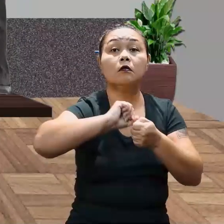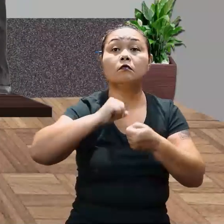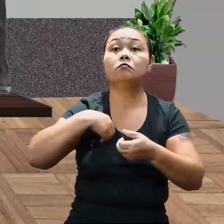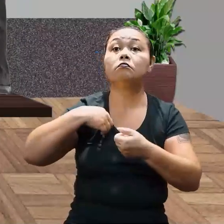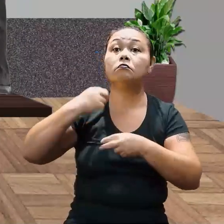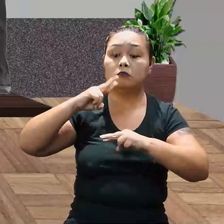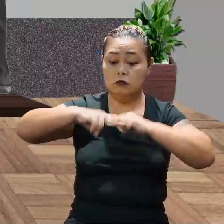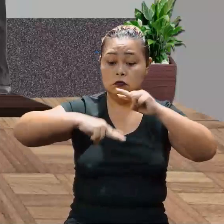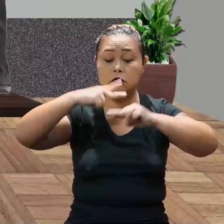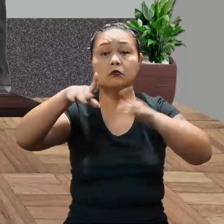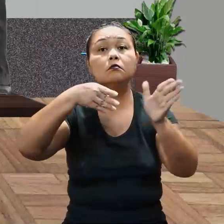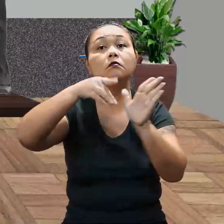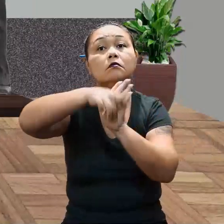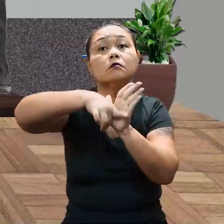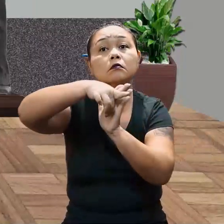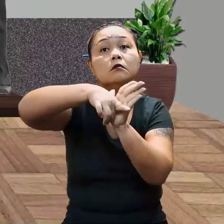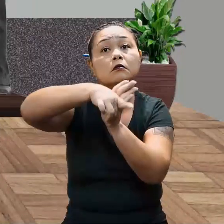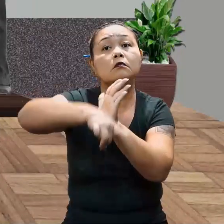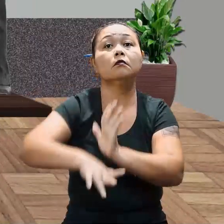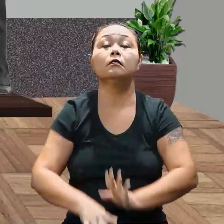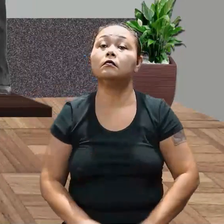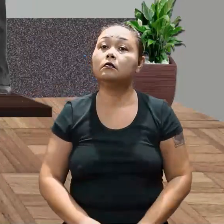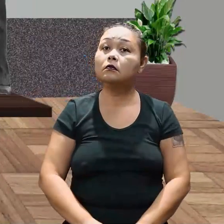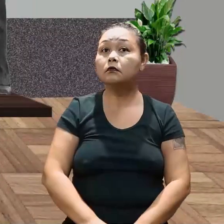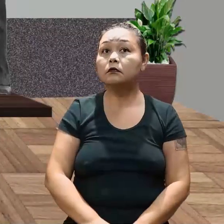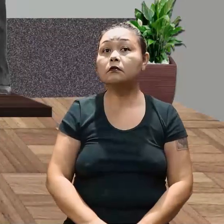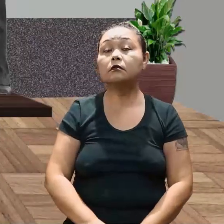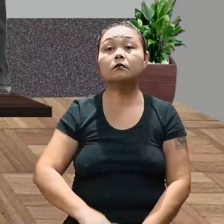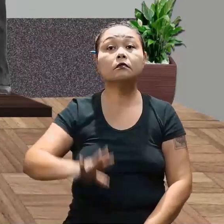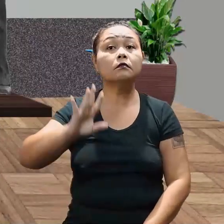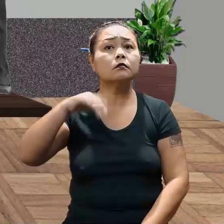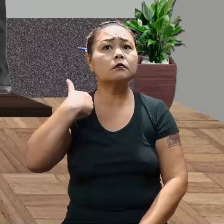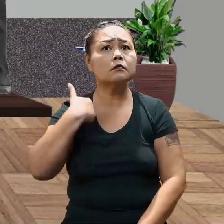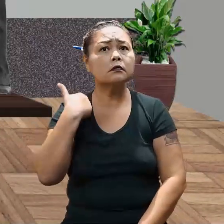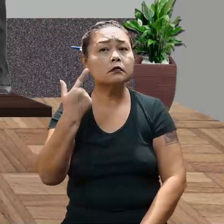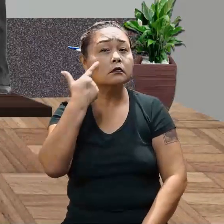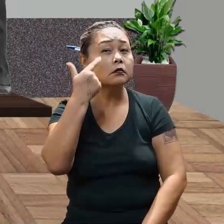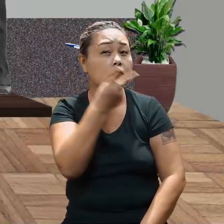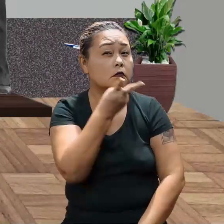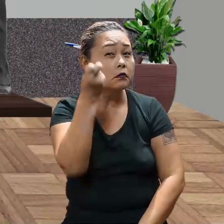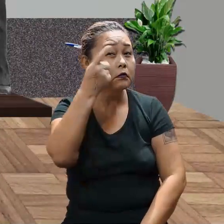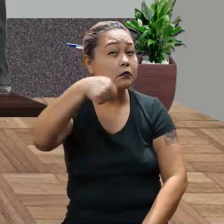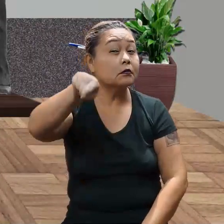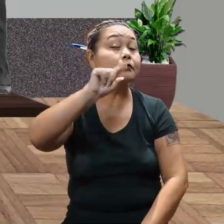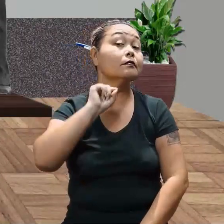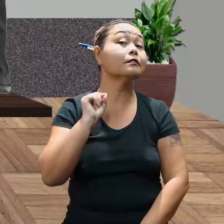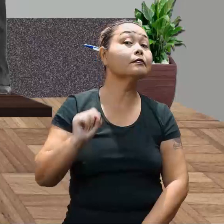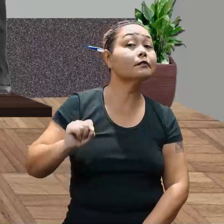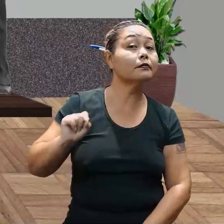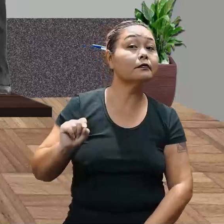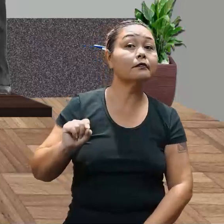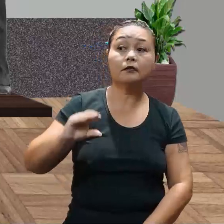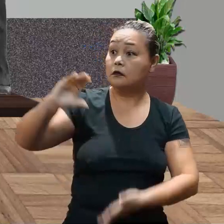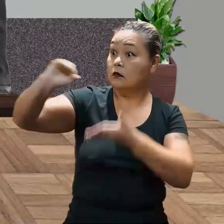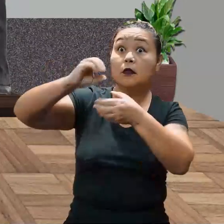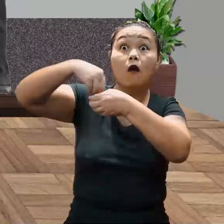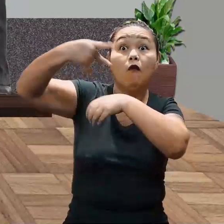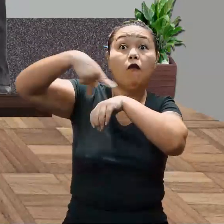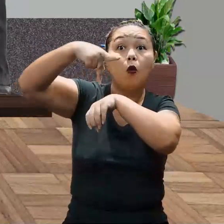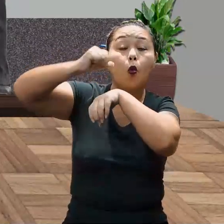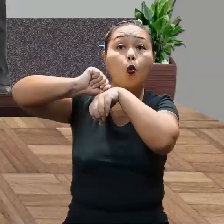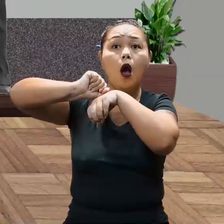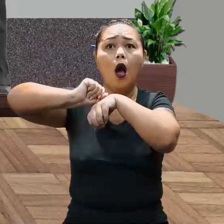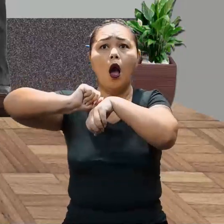de ferro Madeira-Mamoré. Então percebam vocês que o capital internacional